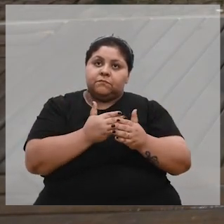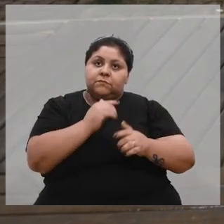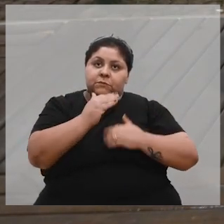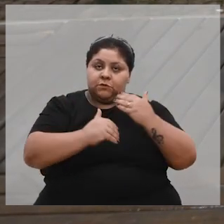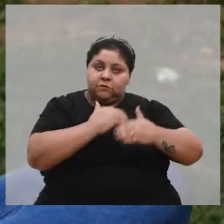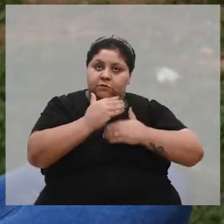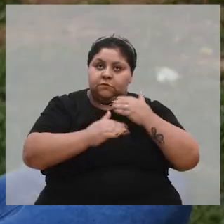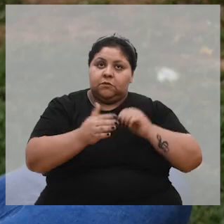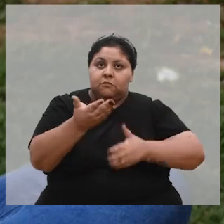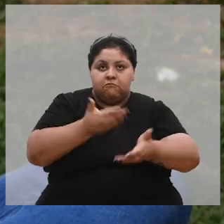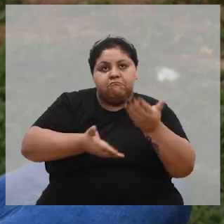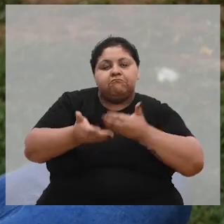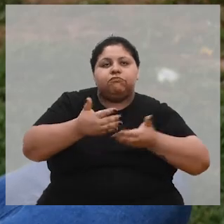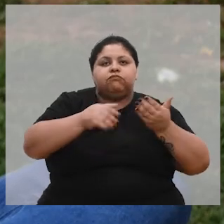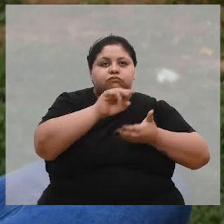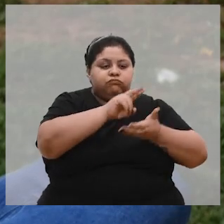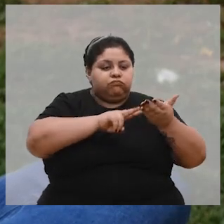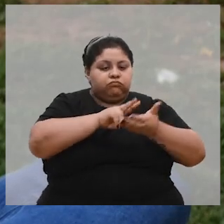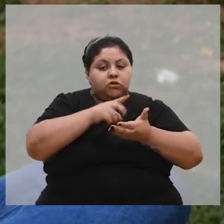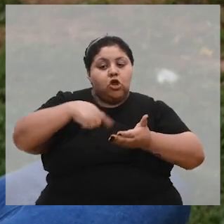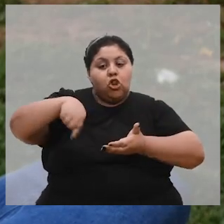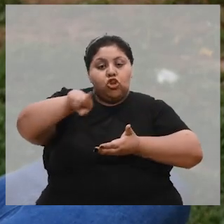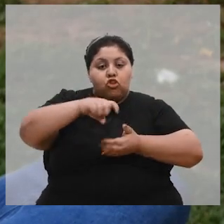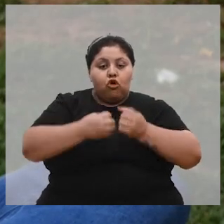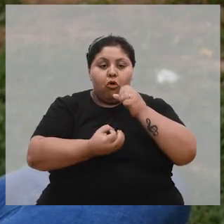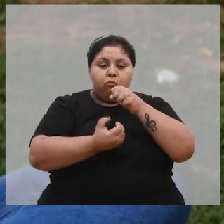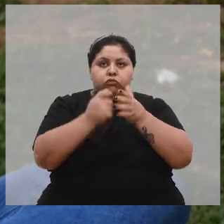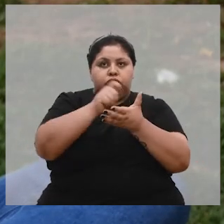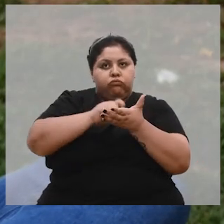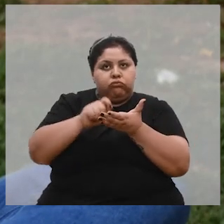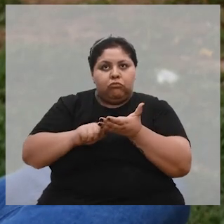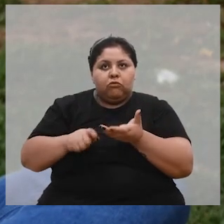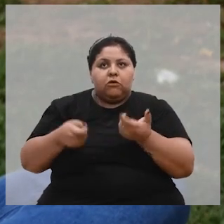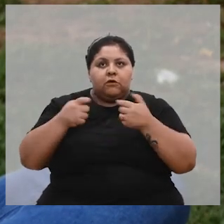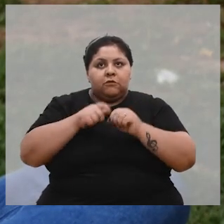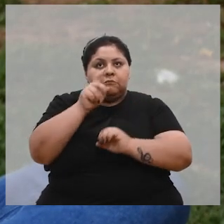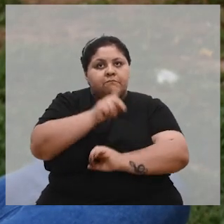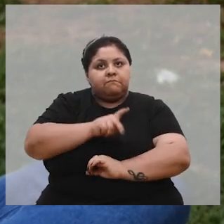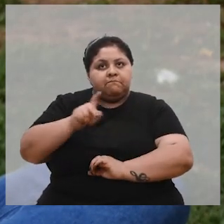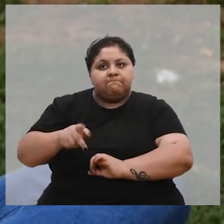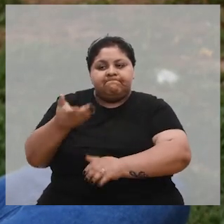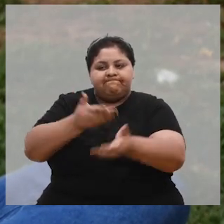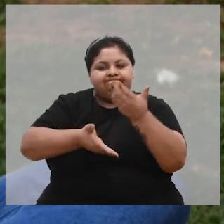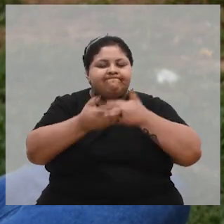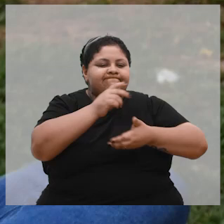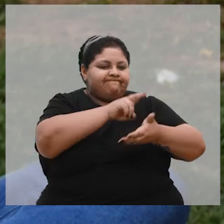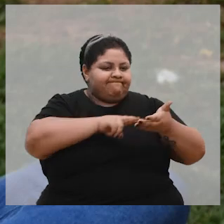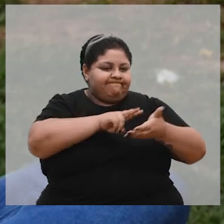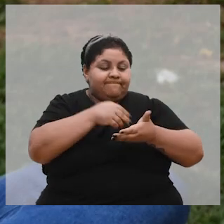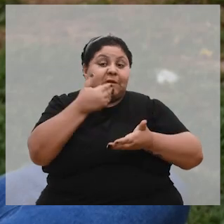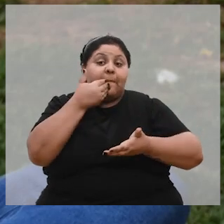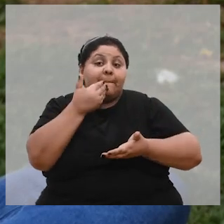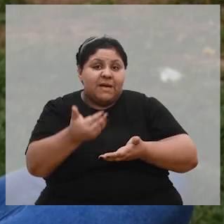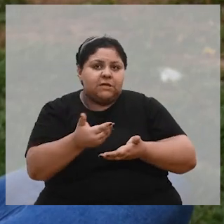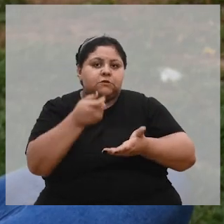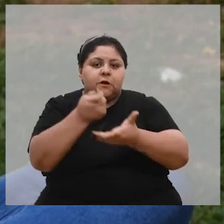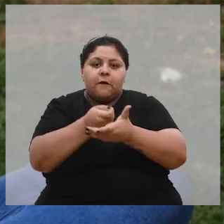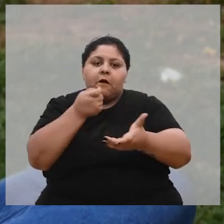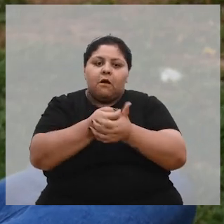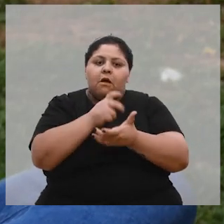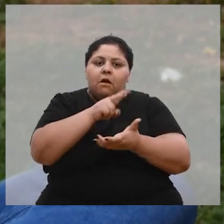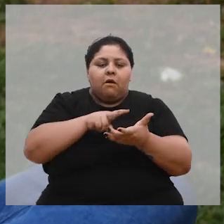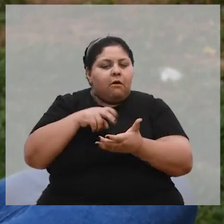nesse processo, na mediação de leitura. Nós, autores, precisamos dos professores mediadores de leitura.